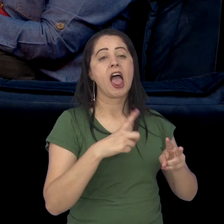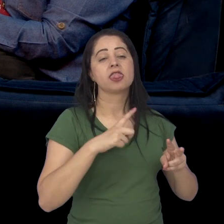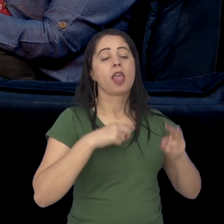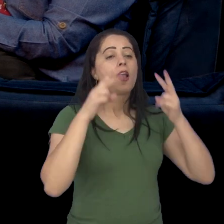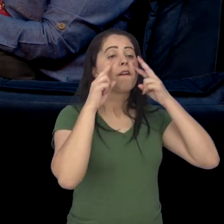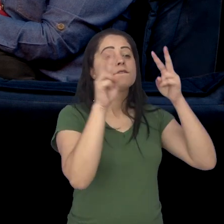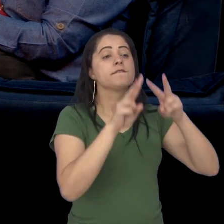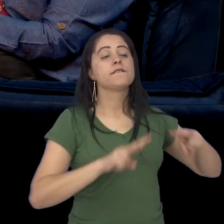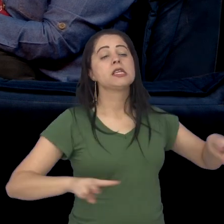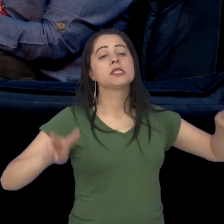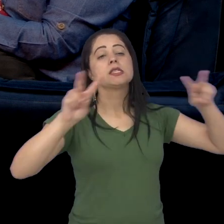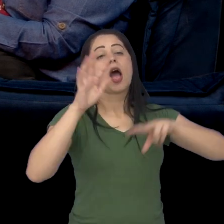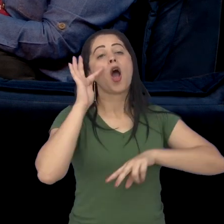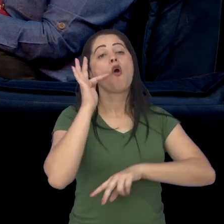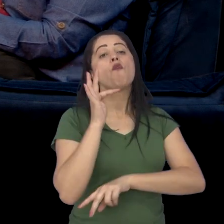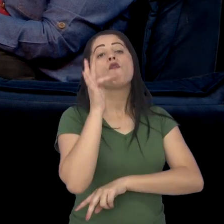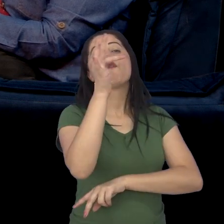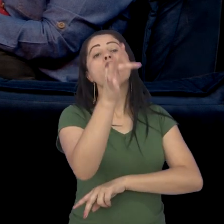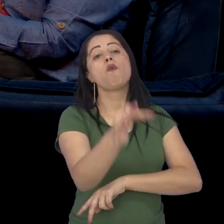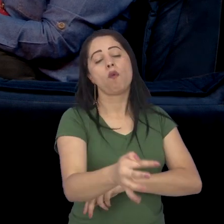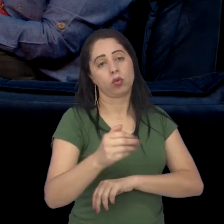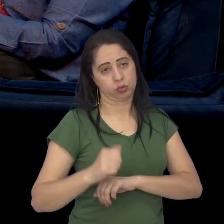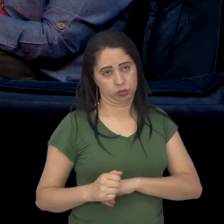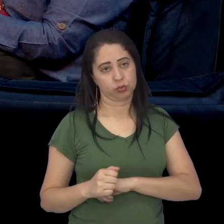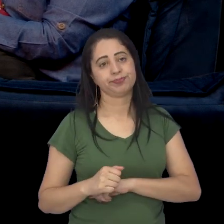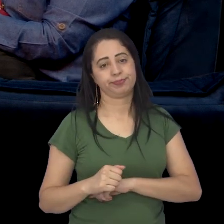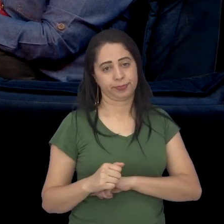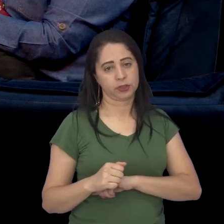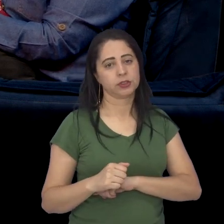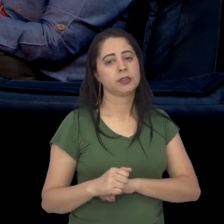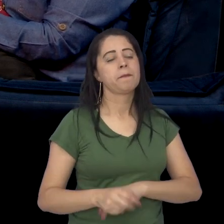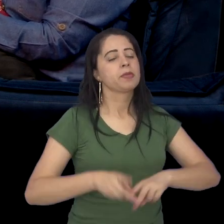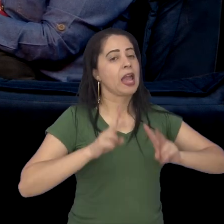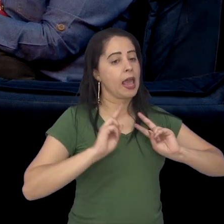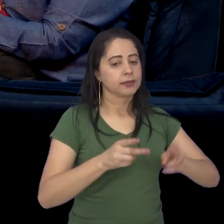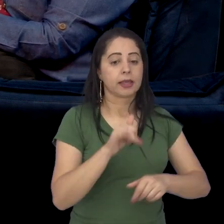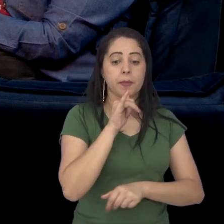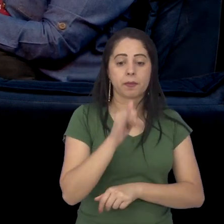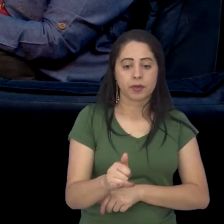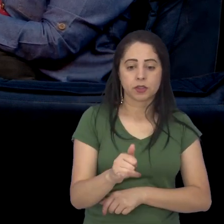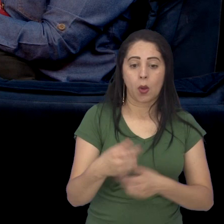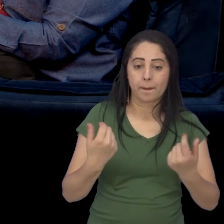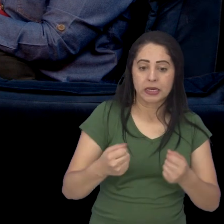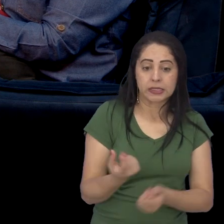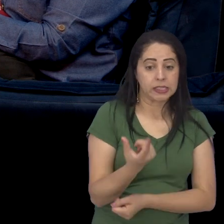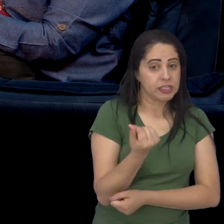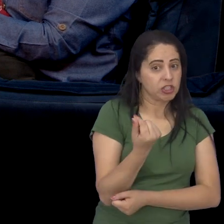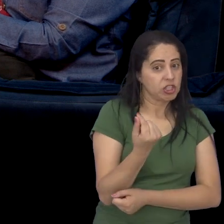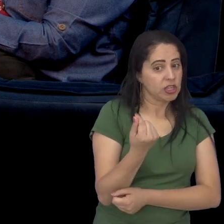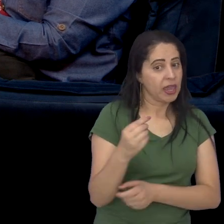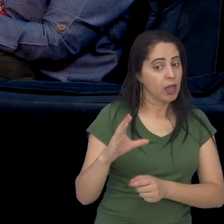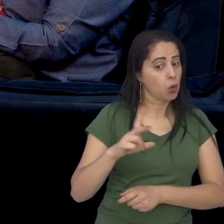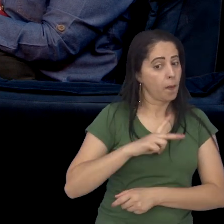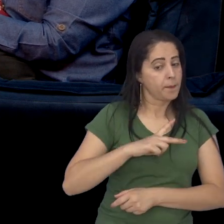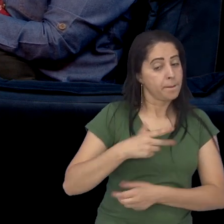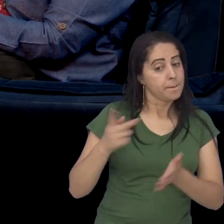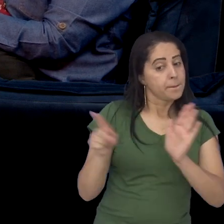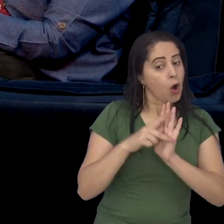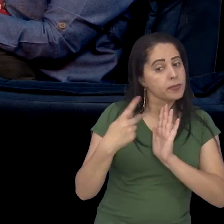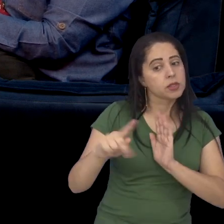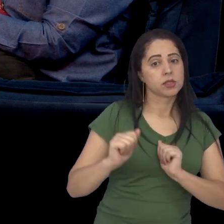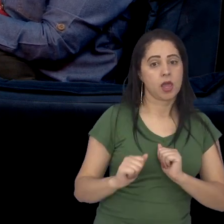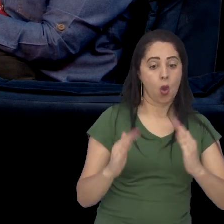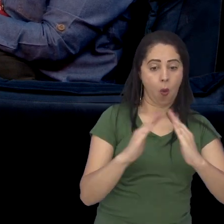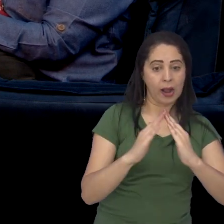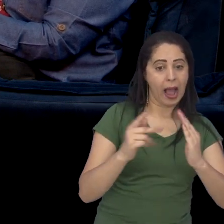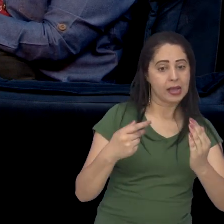em relação à criação de uma mulher. Ela ficava, ó, você precisa estudar, você precisa ter o seu dinheiro, você precisa ter sua casa, você